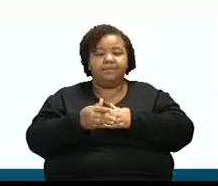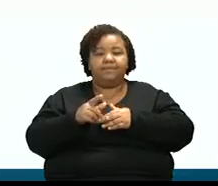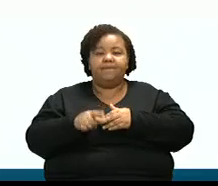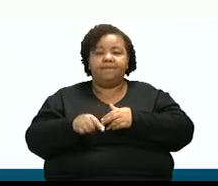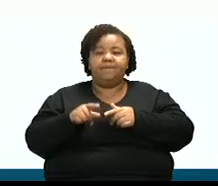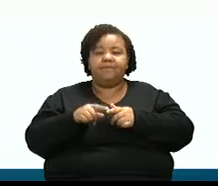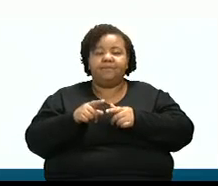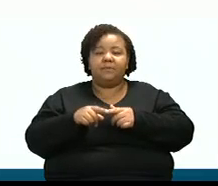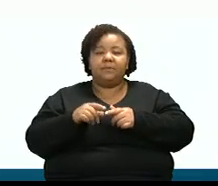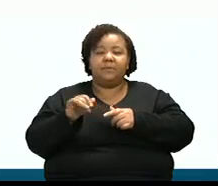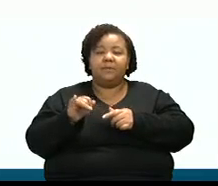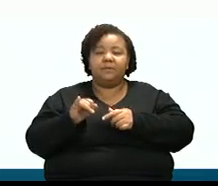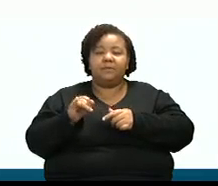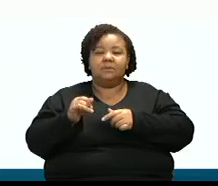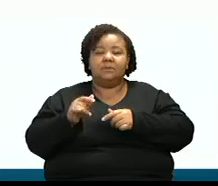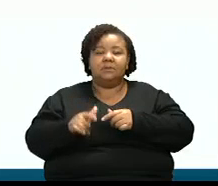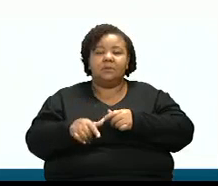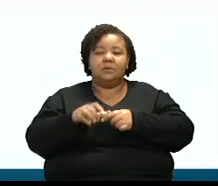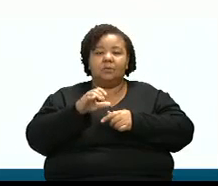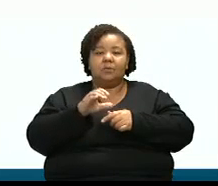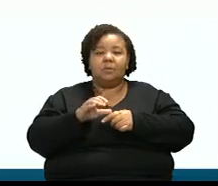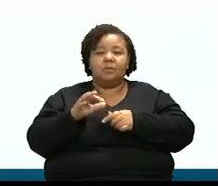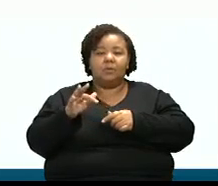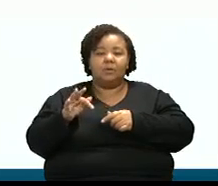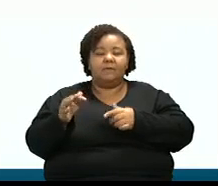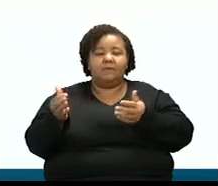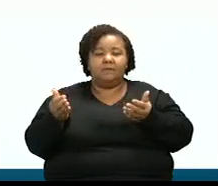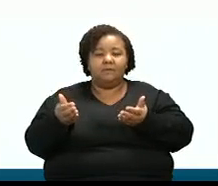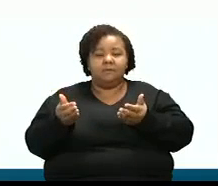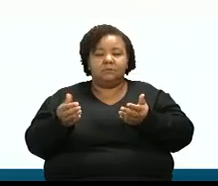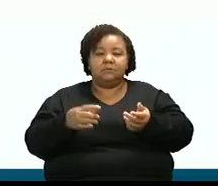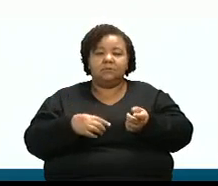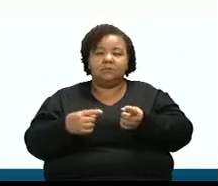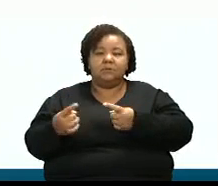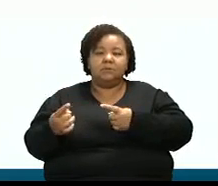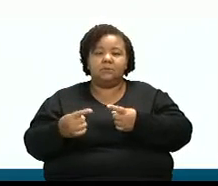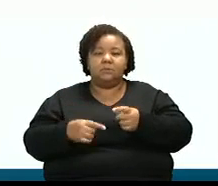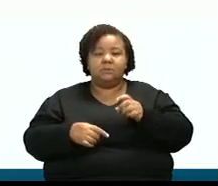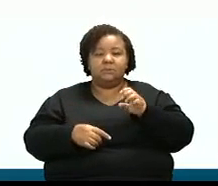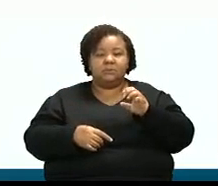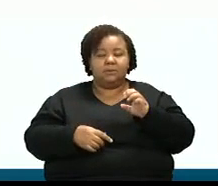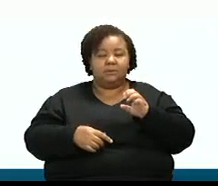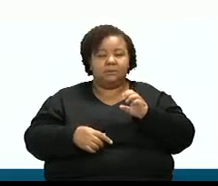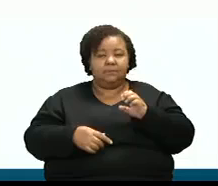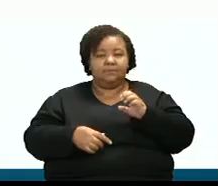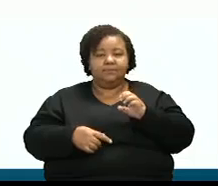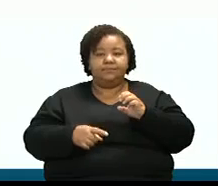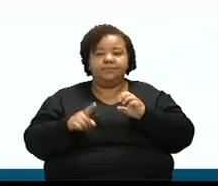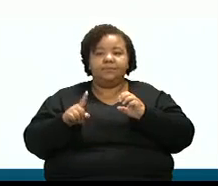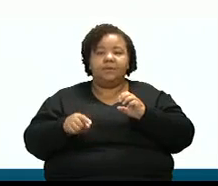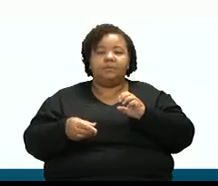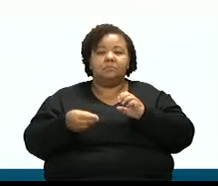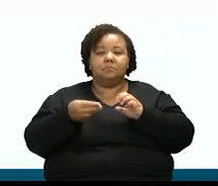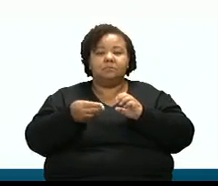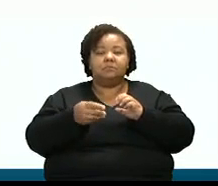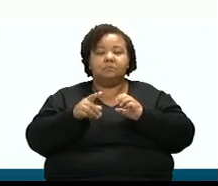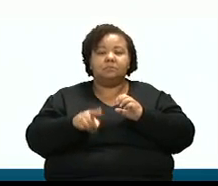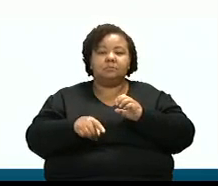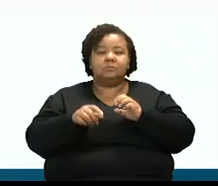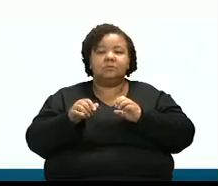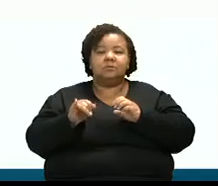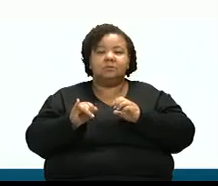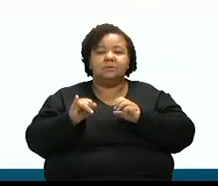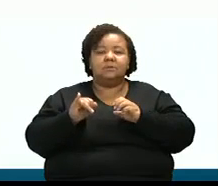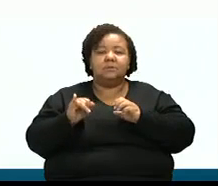a integral do campo f agora, em relação a C, vai ser dada pela